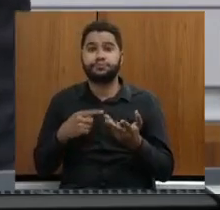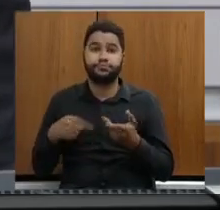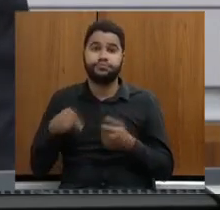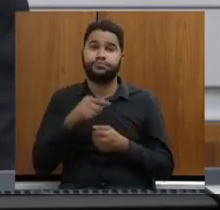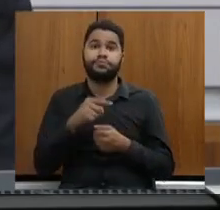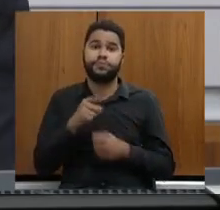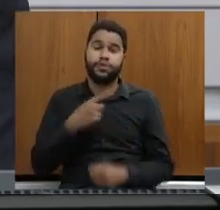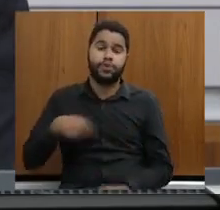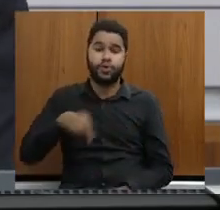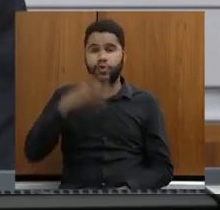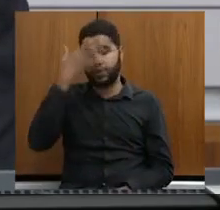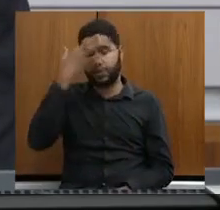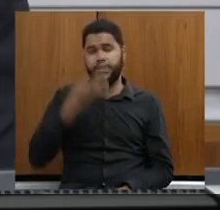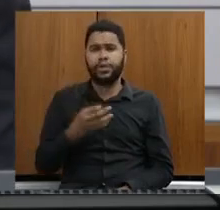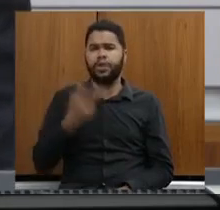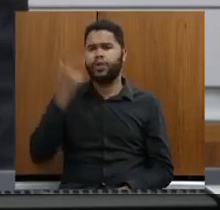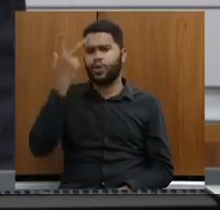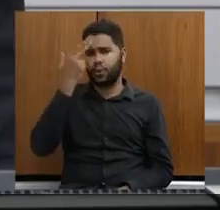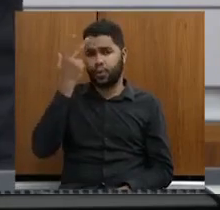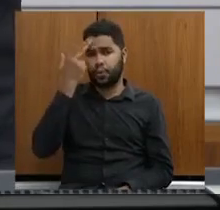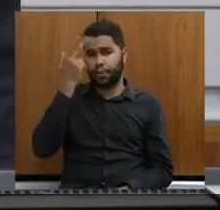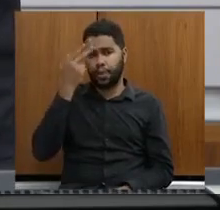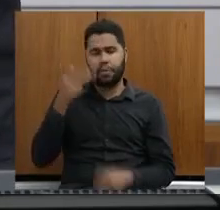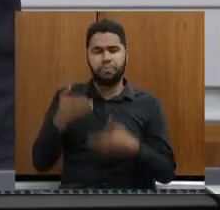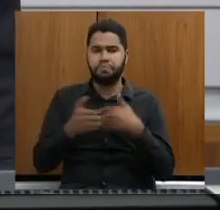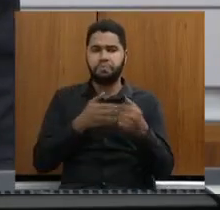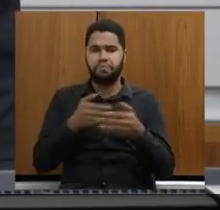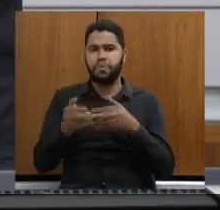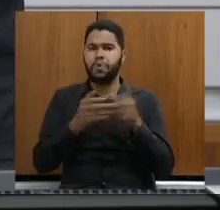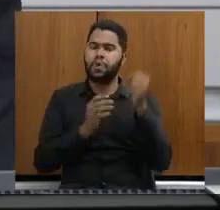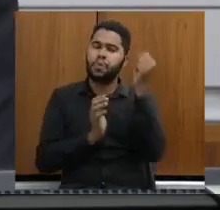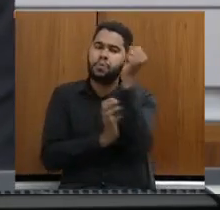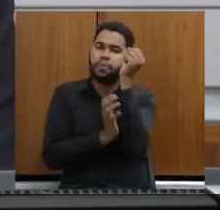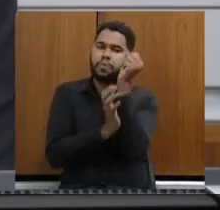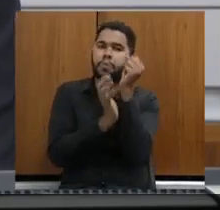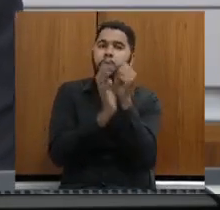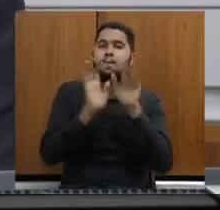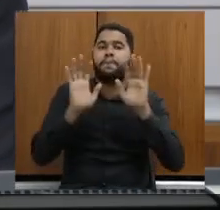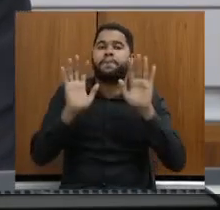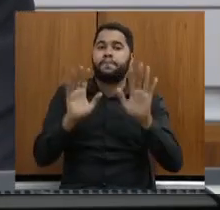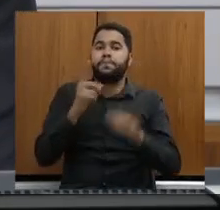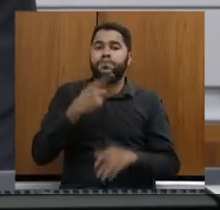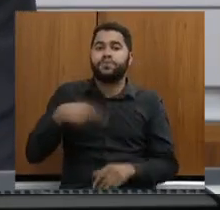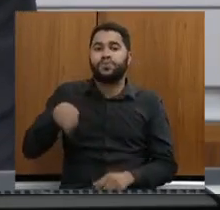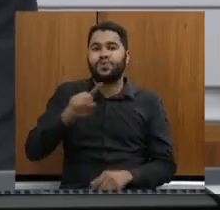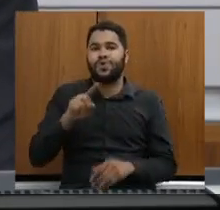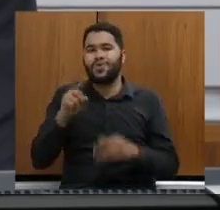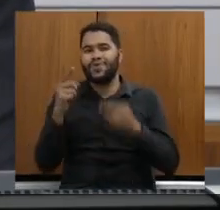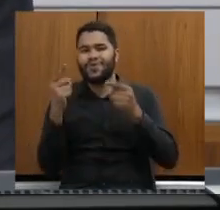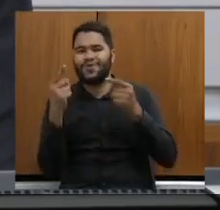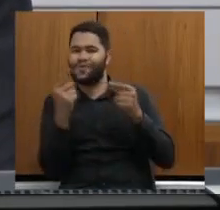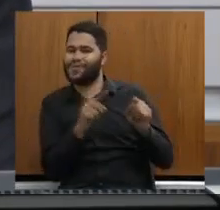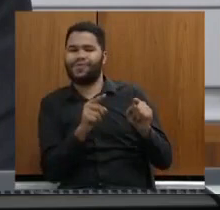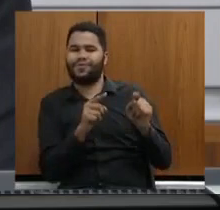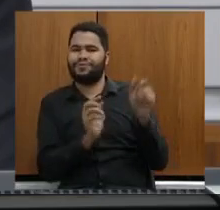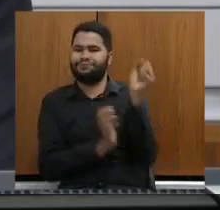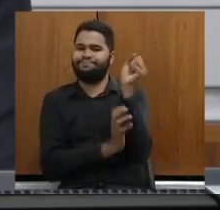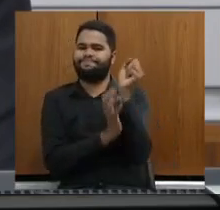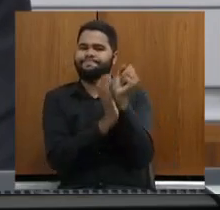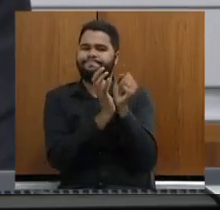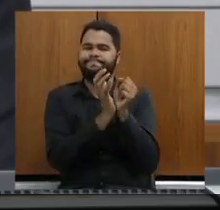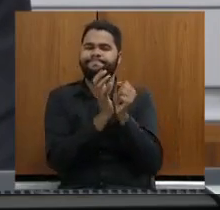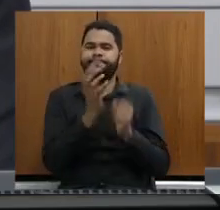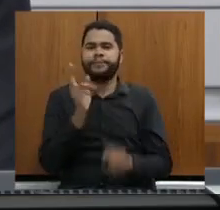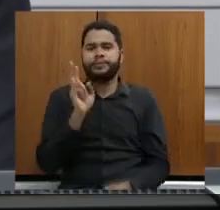realmente aqui a gente entende que é normal dentro de qualquer burocracia mas pelo fato da gente ser contra burocracia